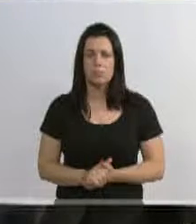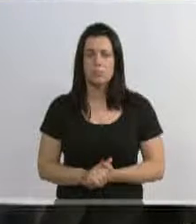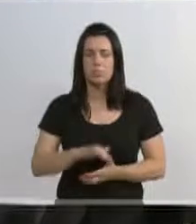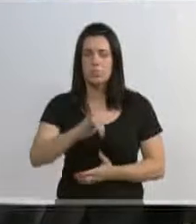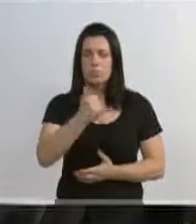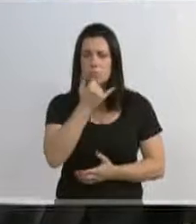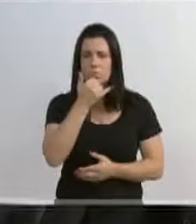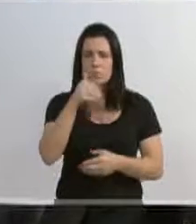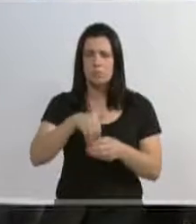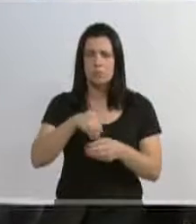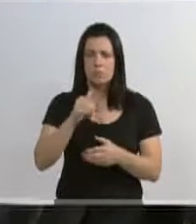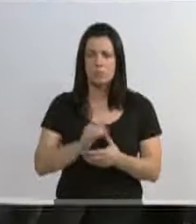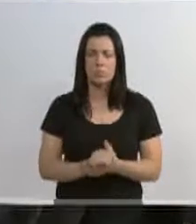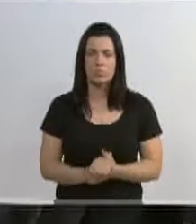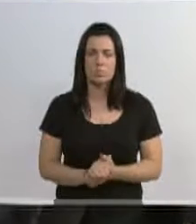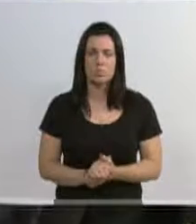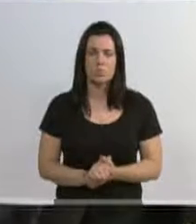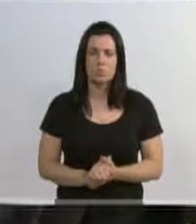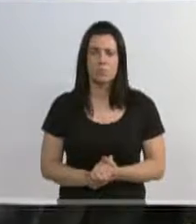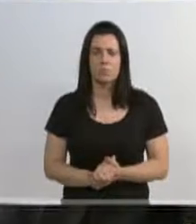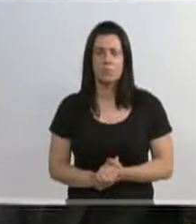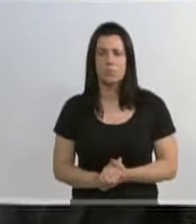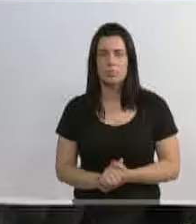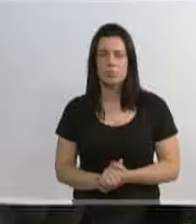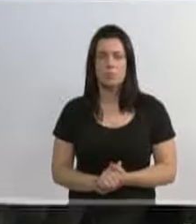Justificativo de voto.